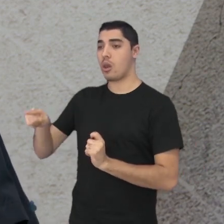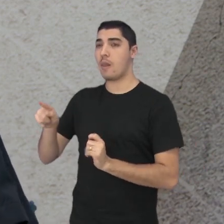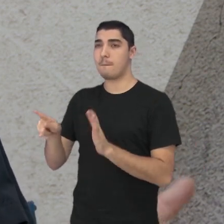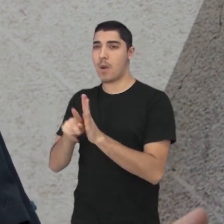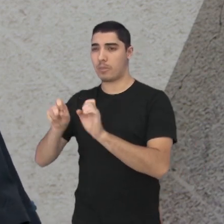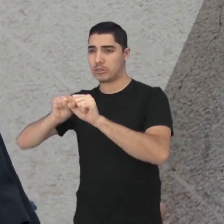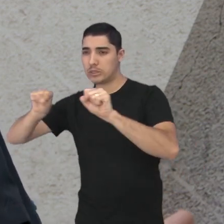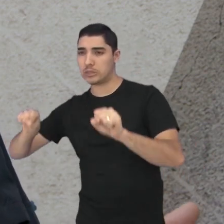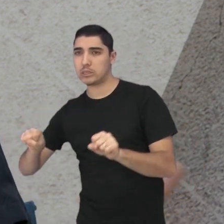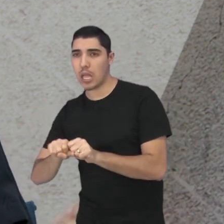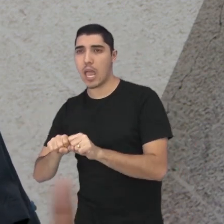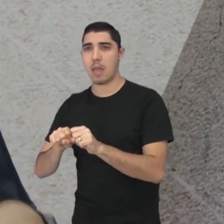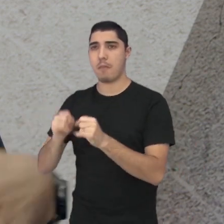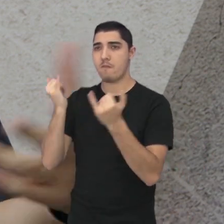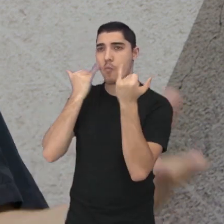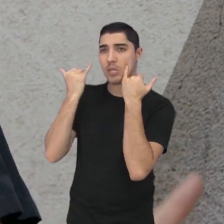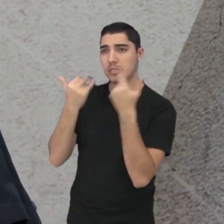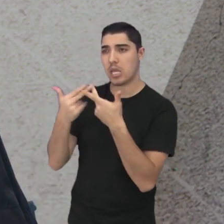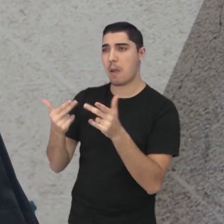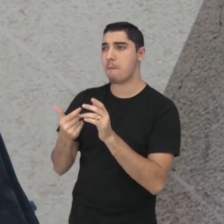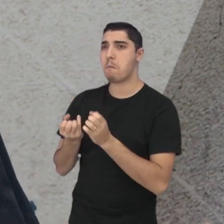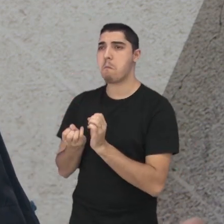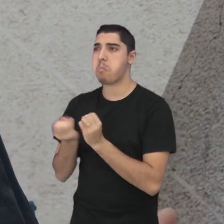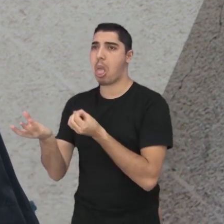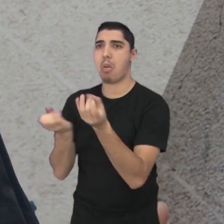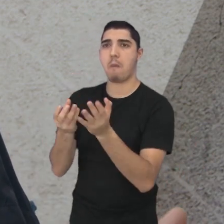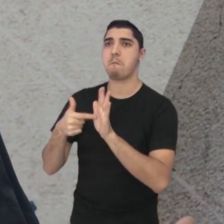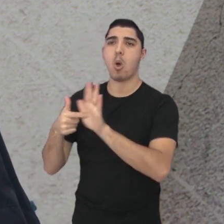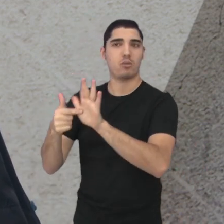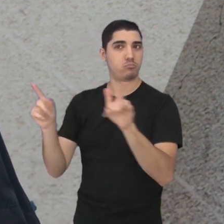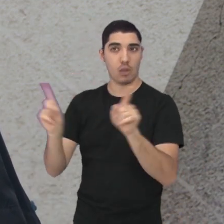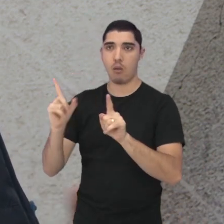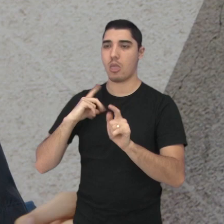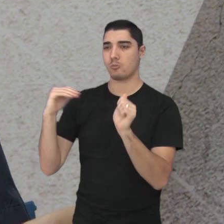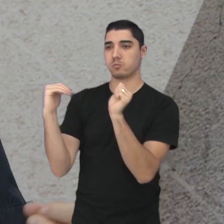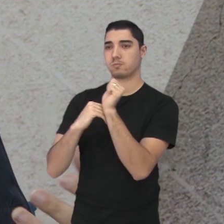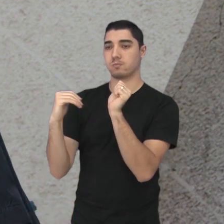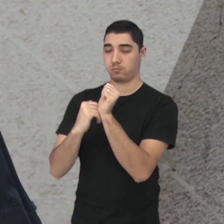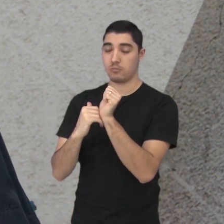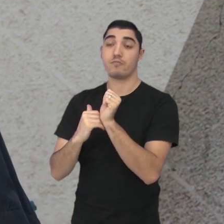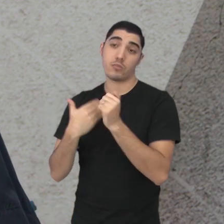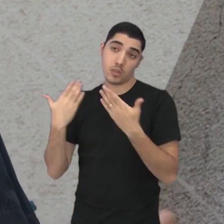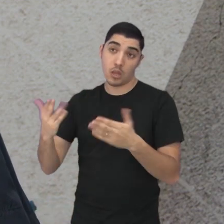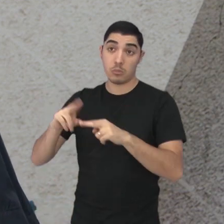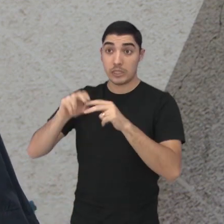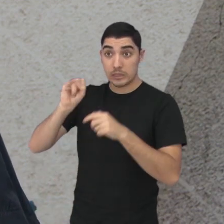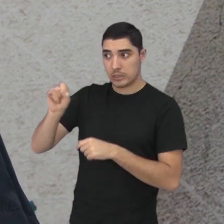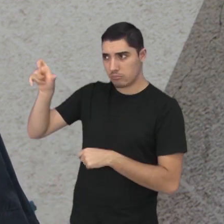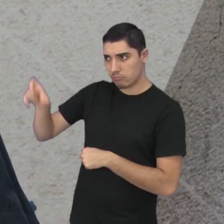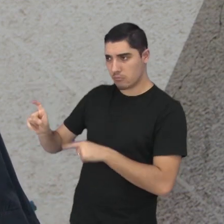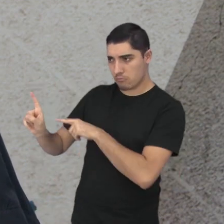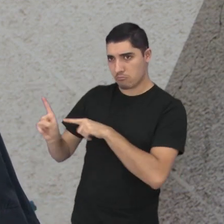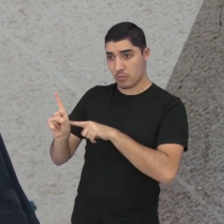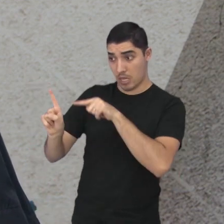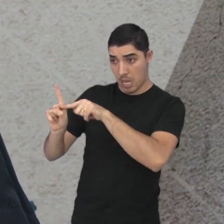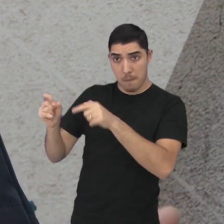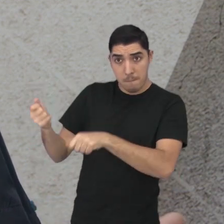de dados por causa disso. Ter esses profissionais qualificados, profissionais hábeis para poder